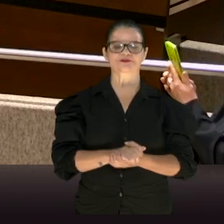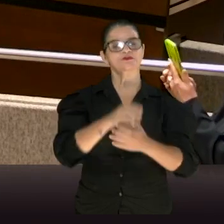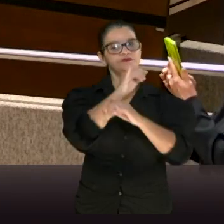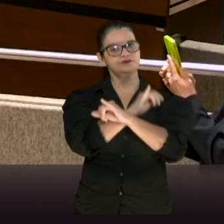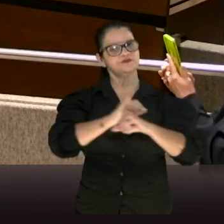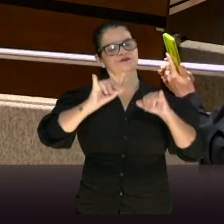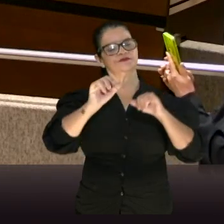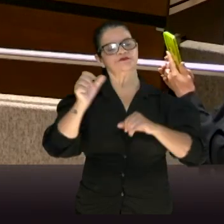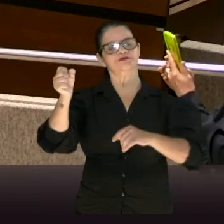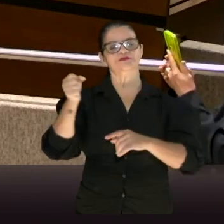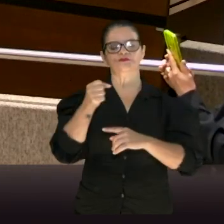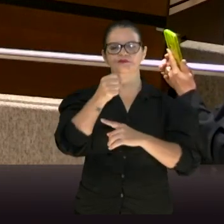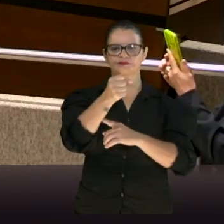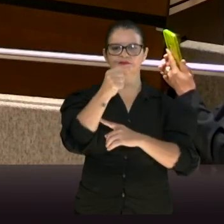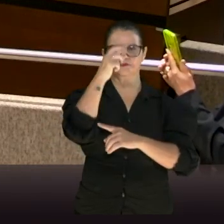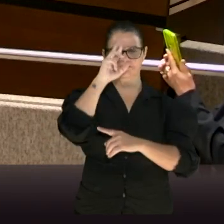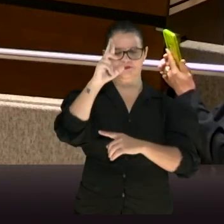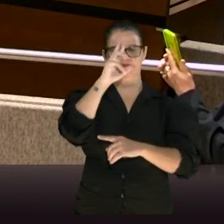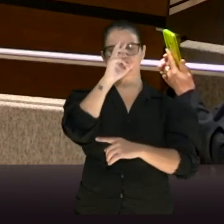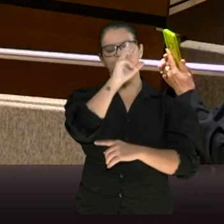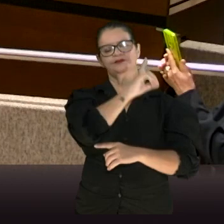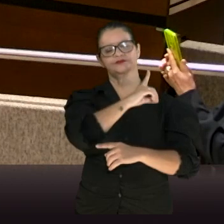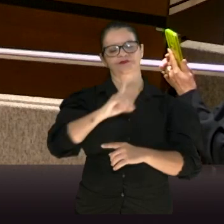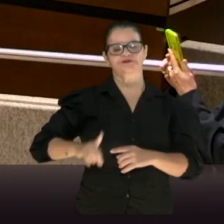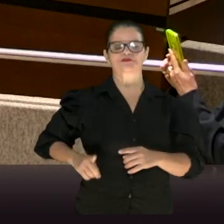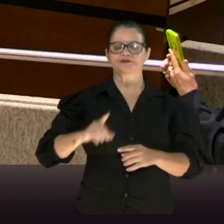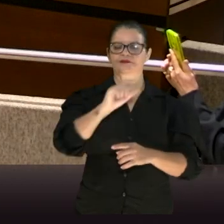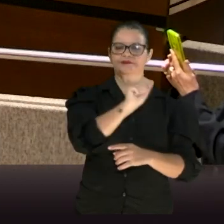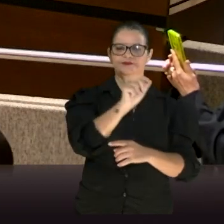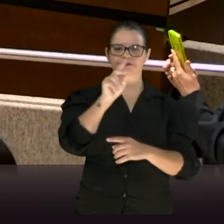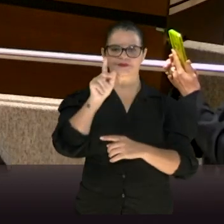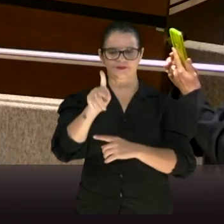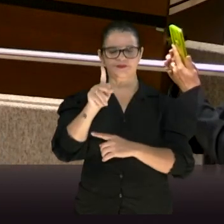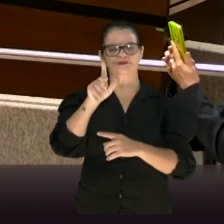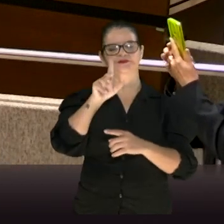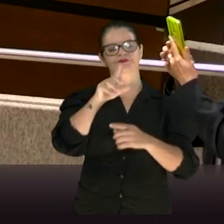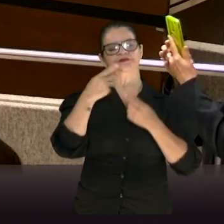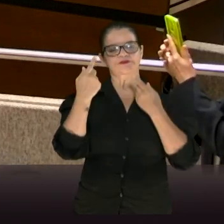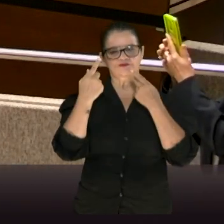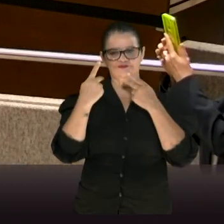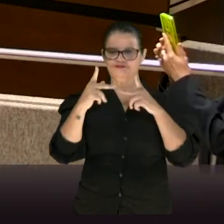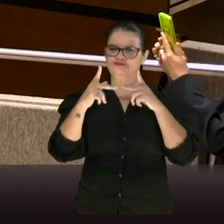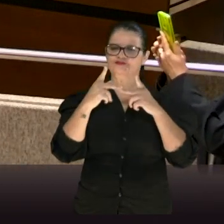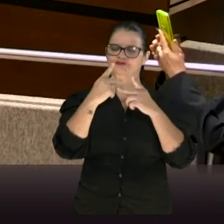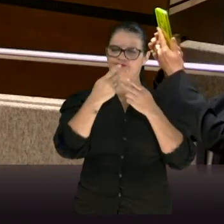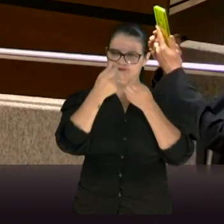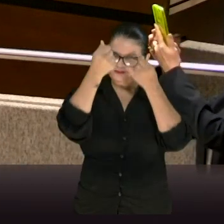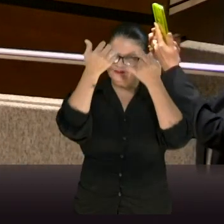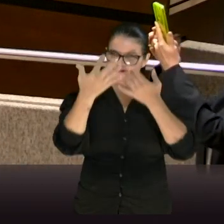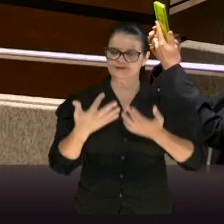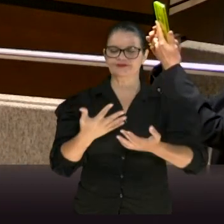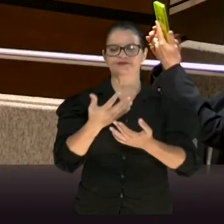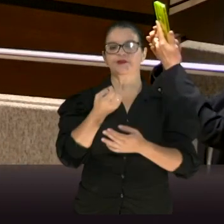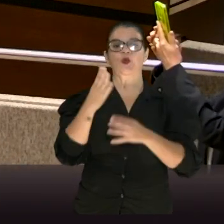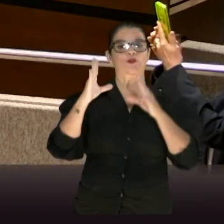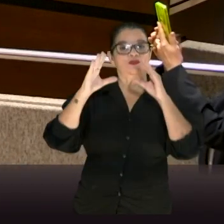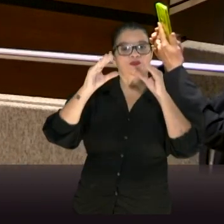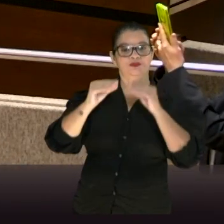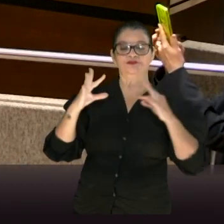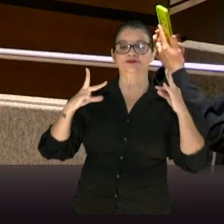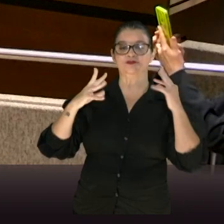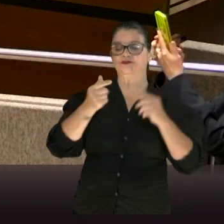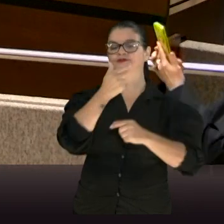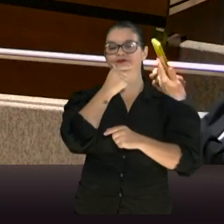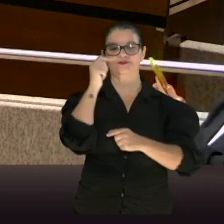Anunciamos a palavra do excelentíssimo senhor deputado Álvaro Porto para proferir seu pronunciamento. Boa noite a todos e